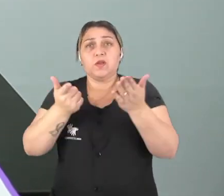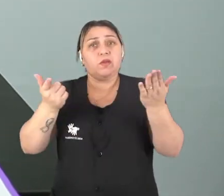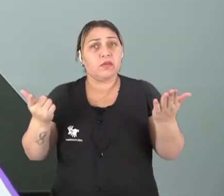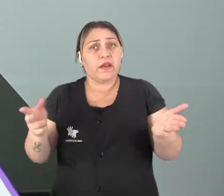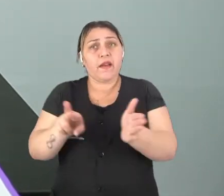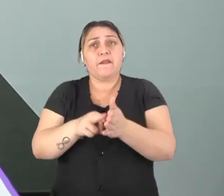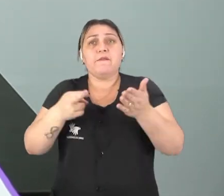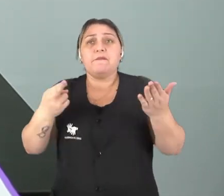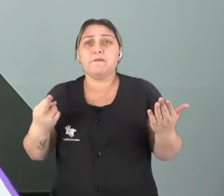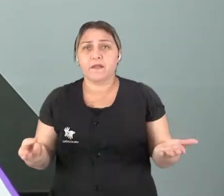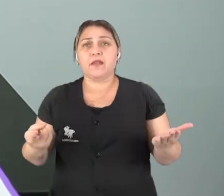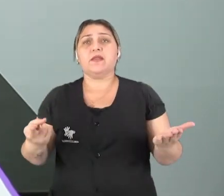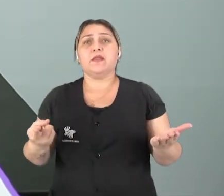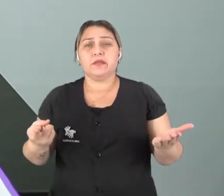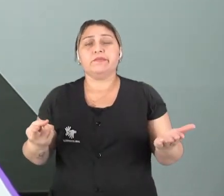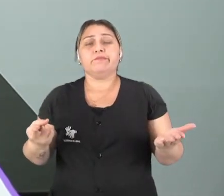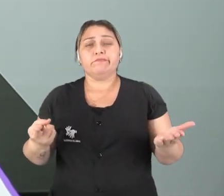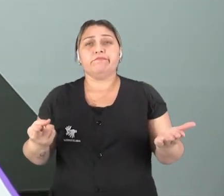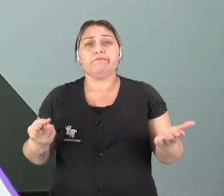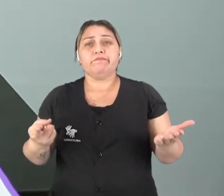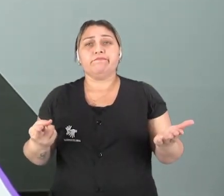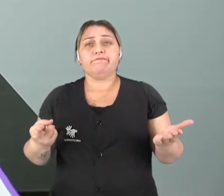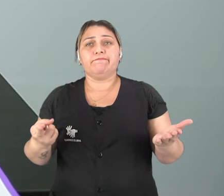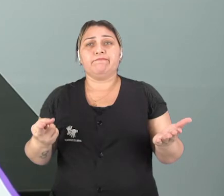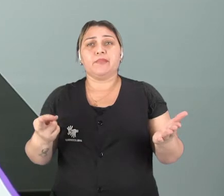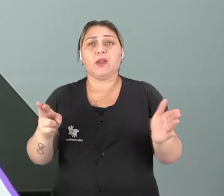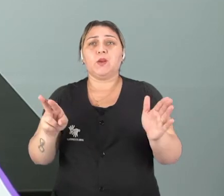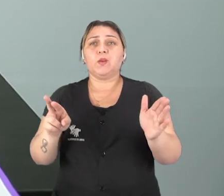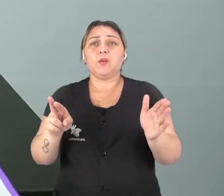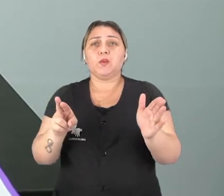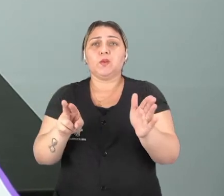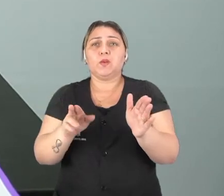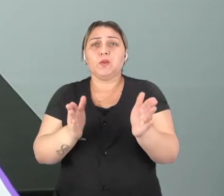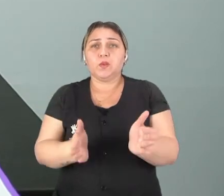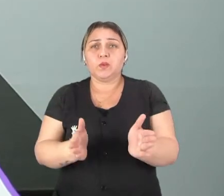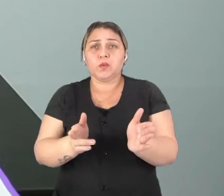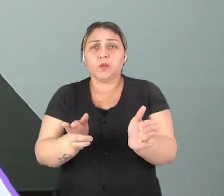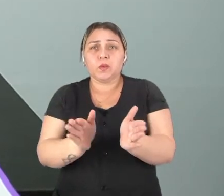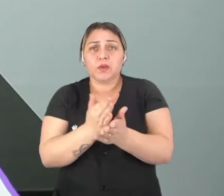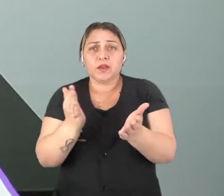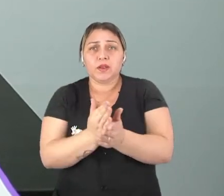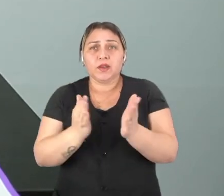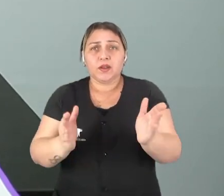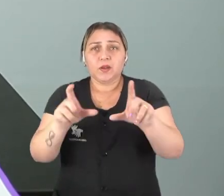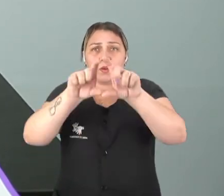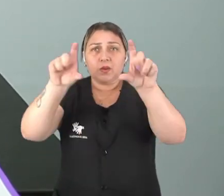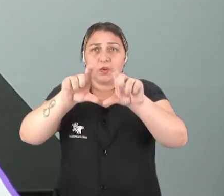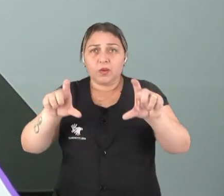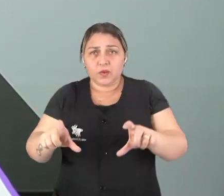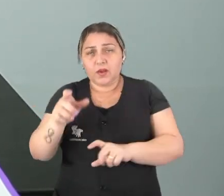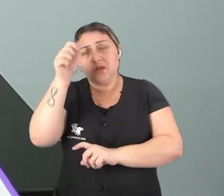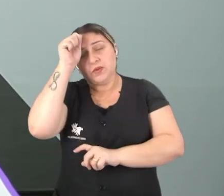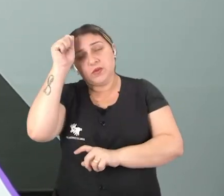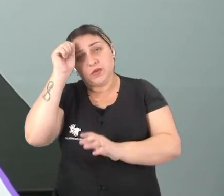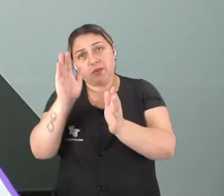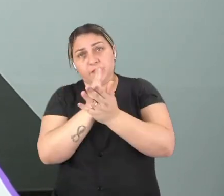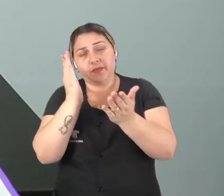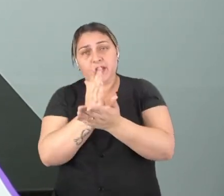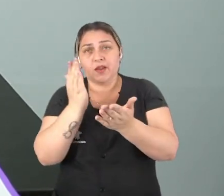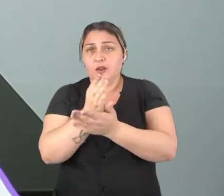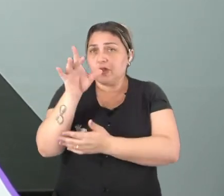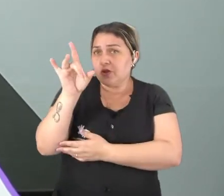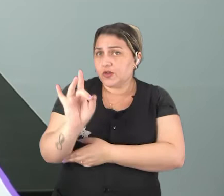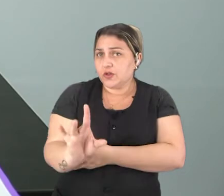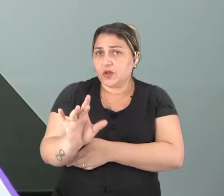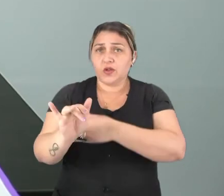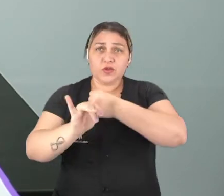né? Revistas, em gibis, em livros. Tem autores, né, que fazem livros somente